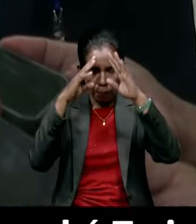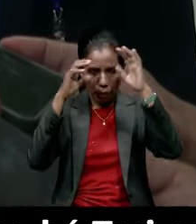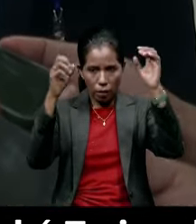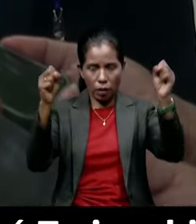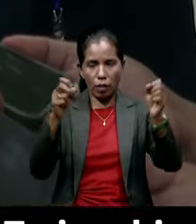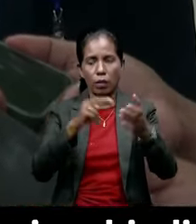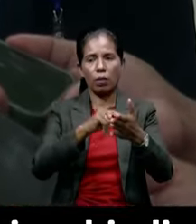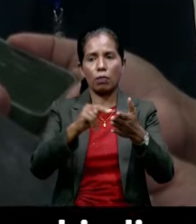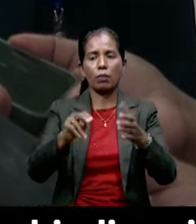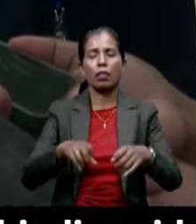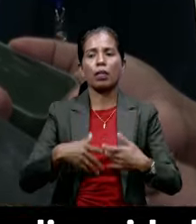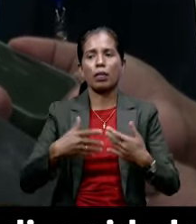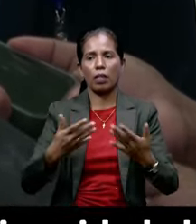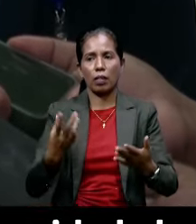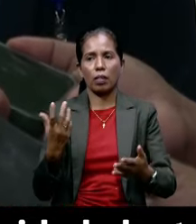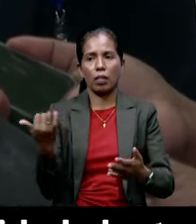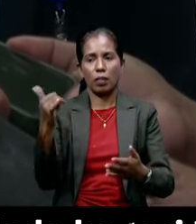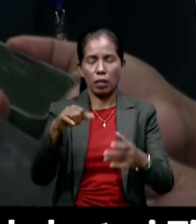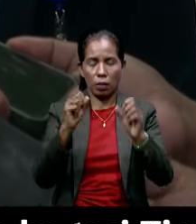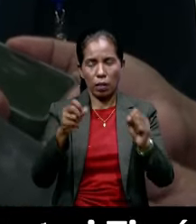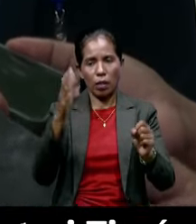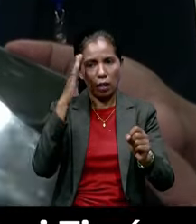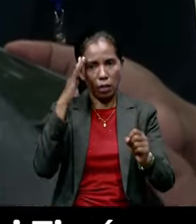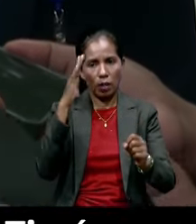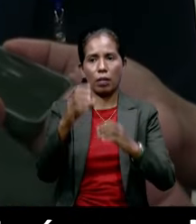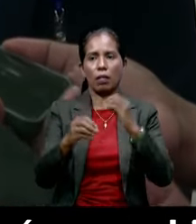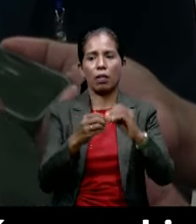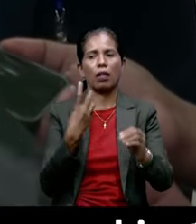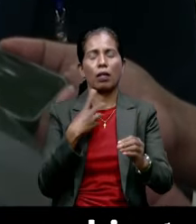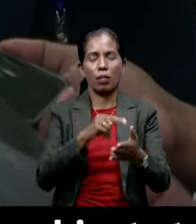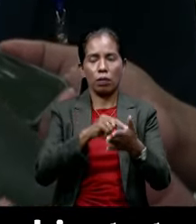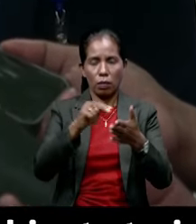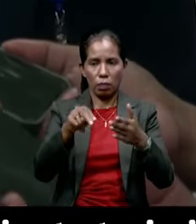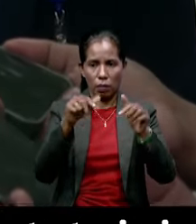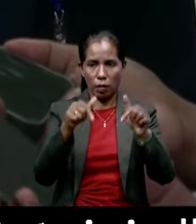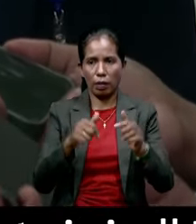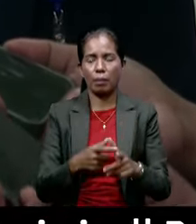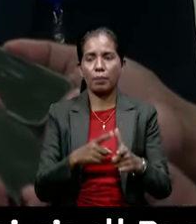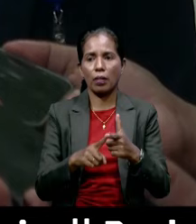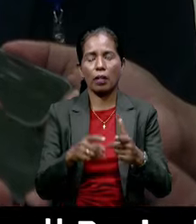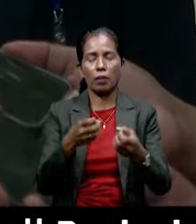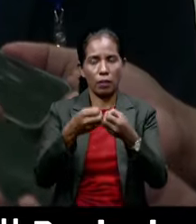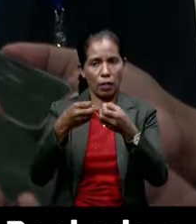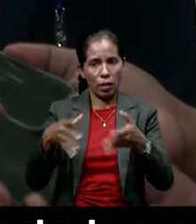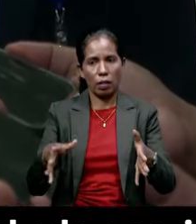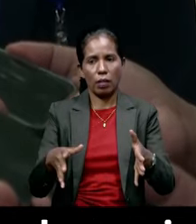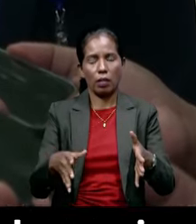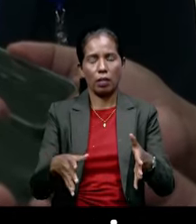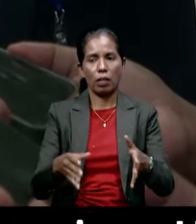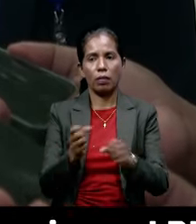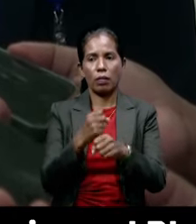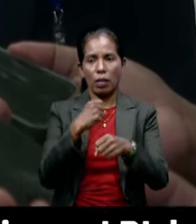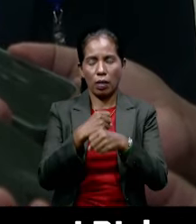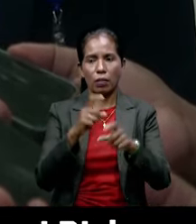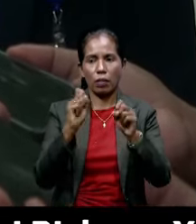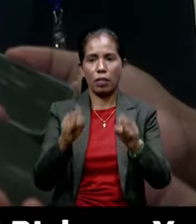ne hira buat sila ne pas sila beli hati ne kata ame hau ne nomor mak ida ne kuandu laku atau alfale ne